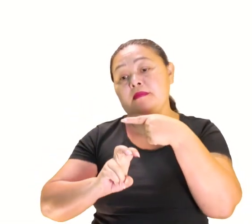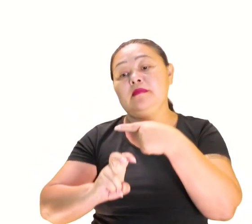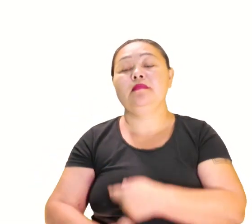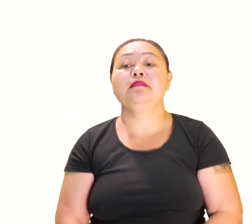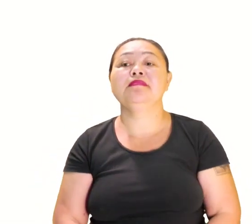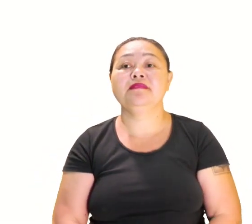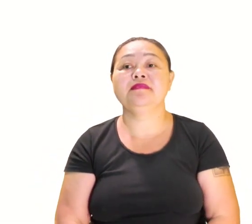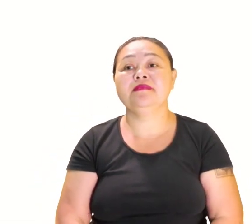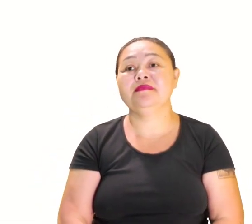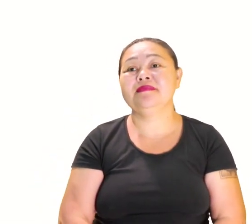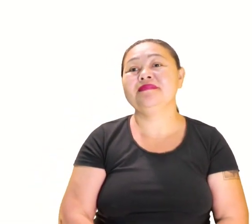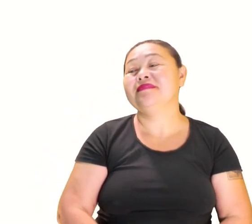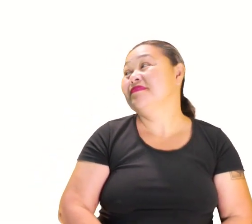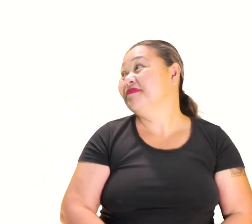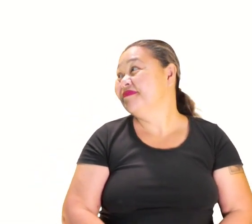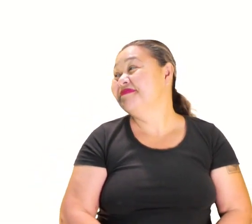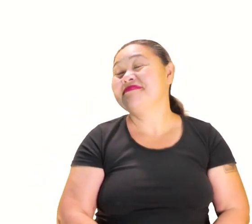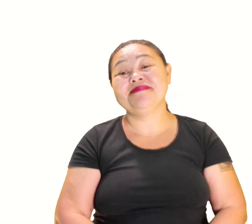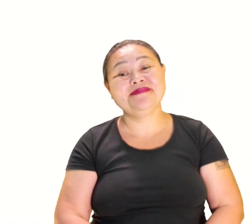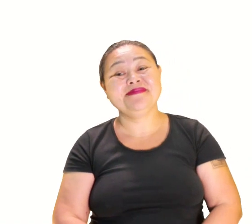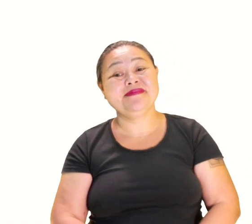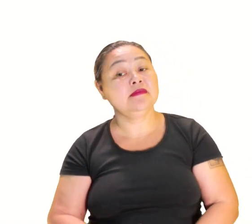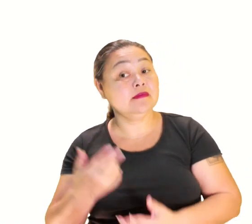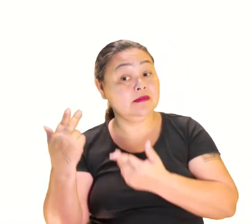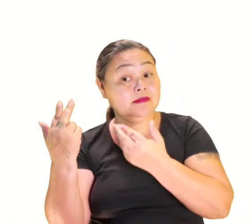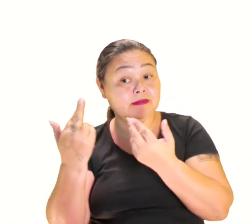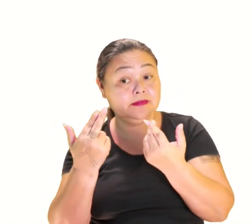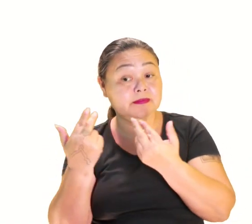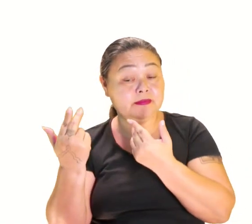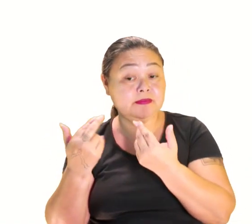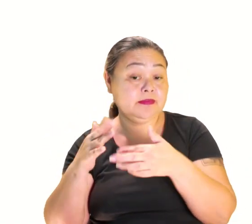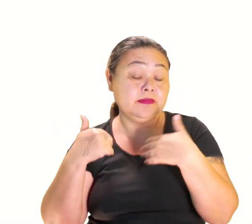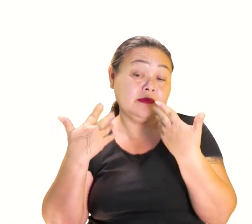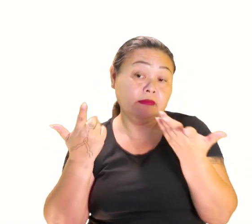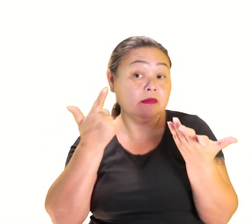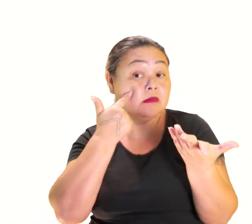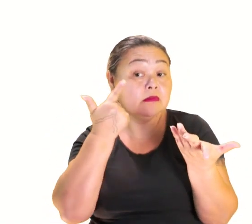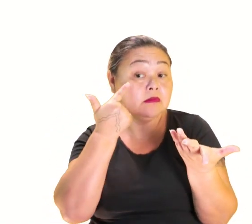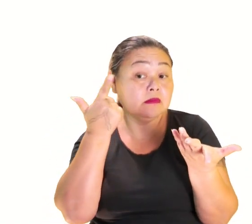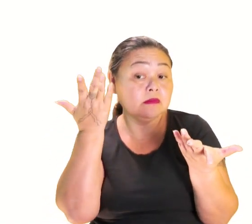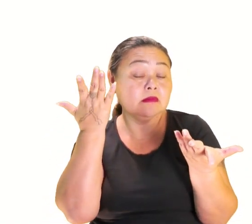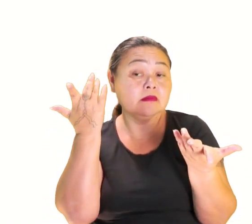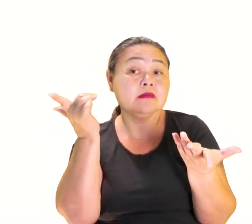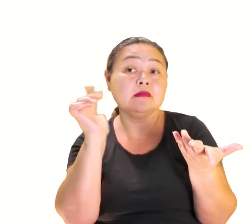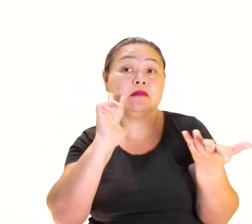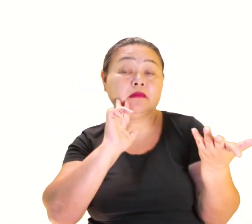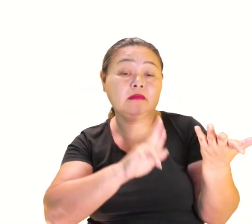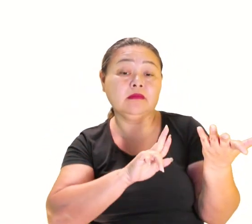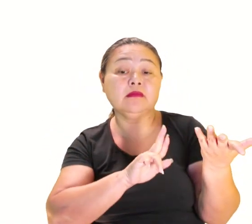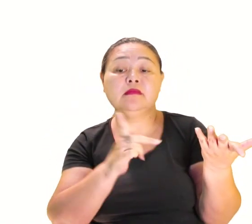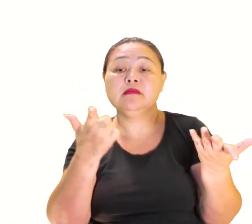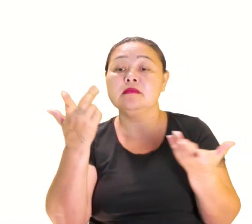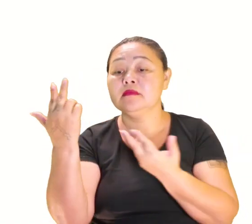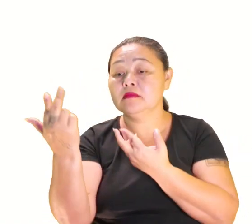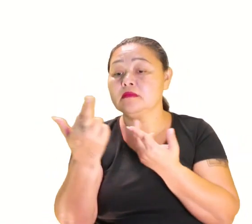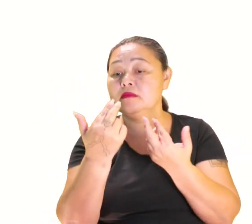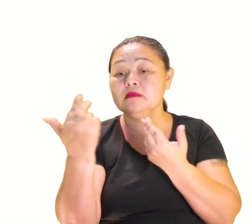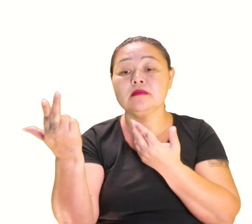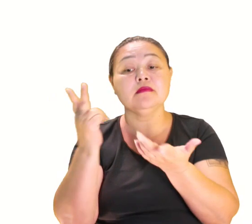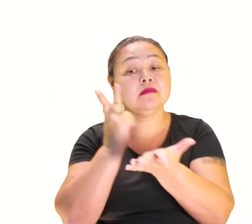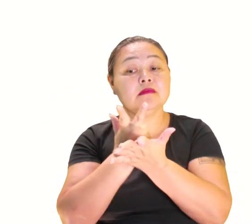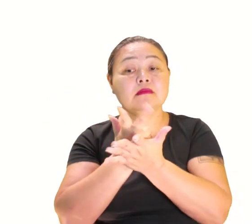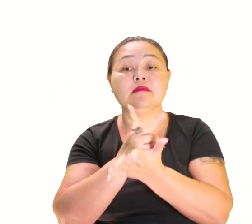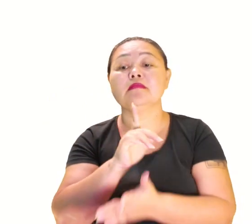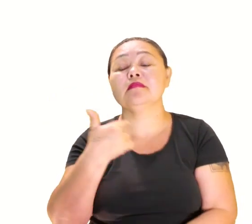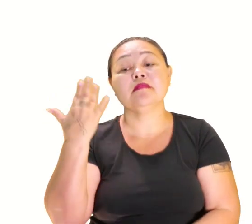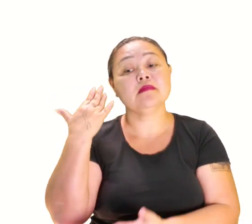quinto. Ah, sim, mas é o mesmo, né? Quem se deu conta aí se deu bem, porque se deu conta que era a mesma coisa